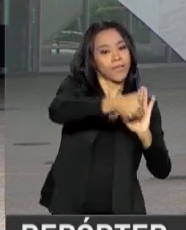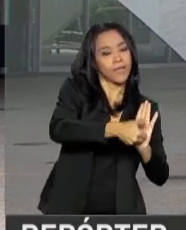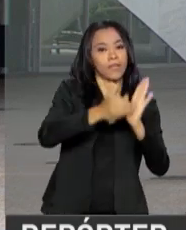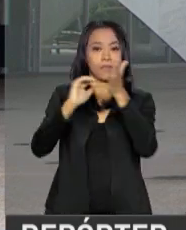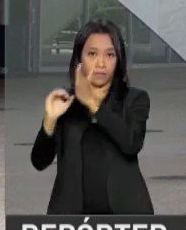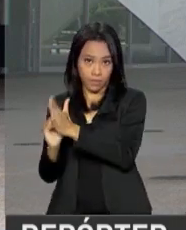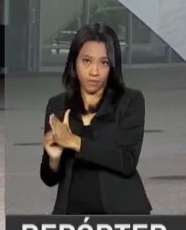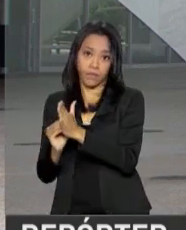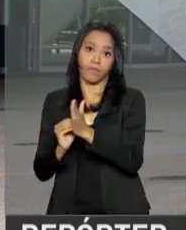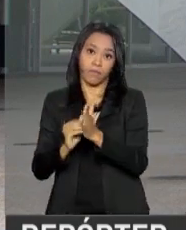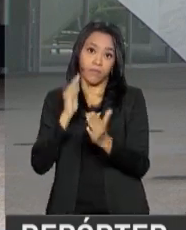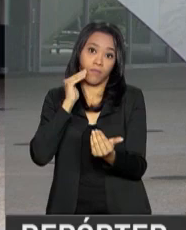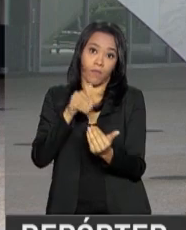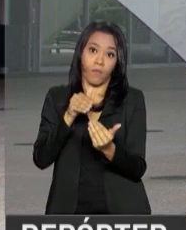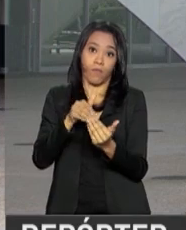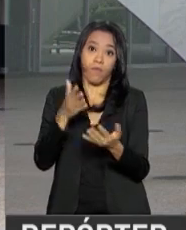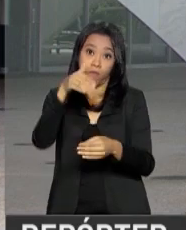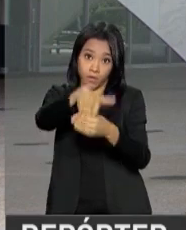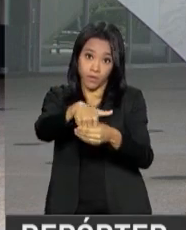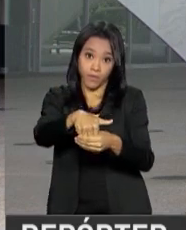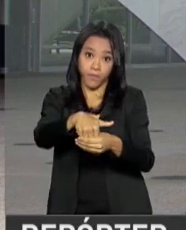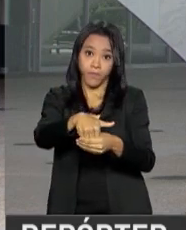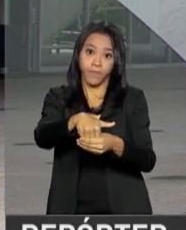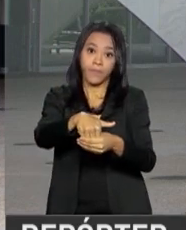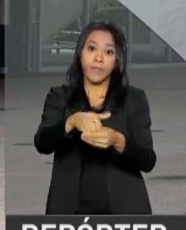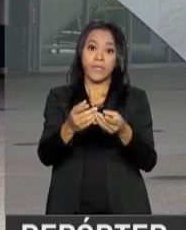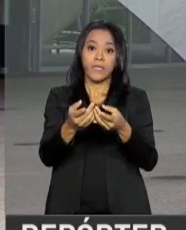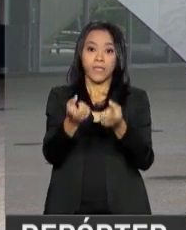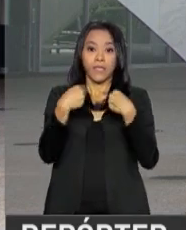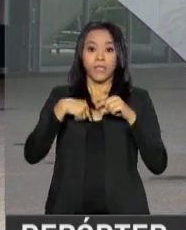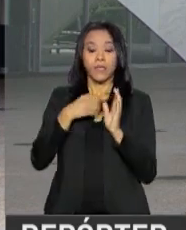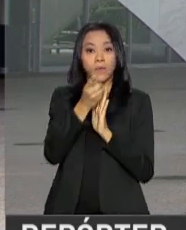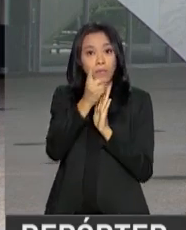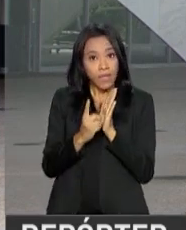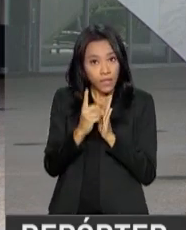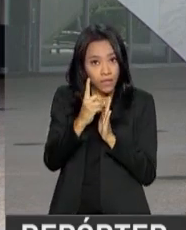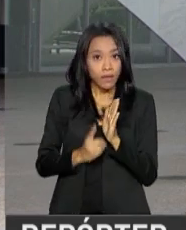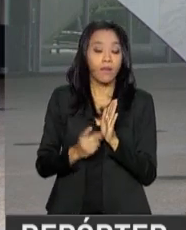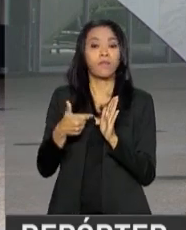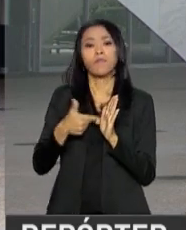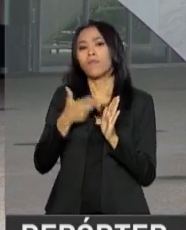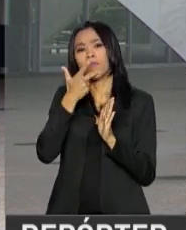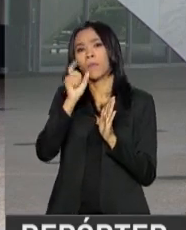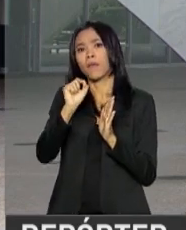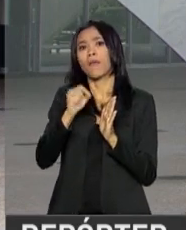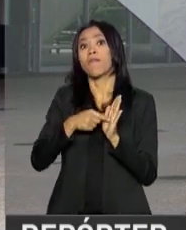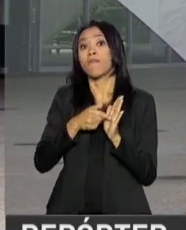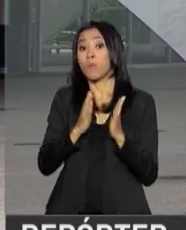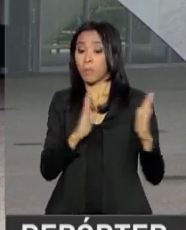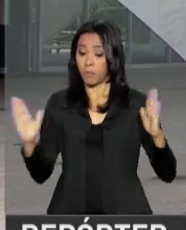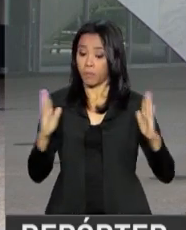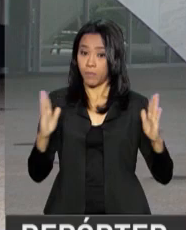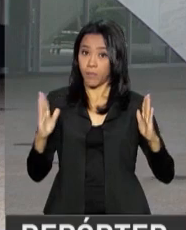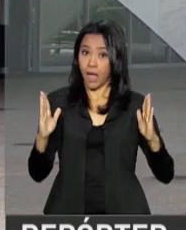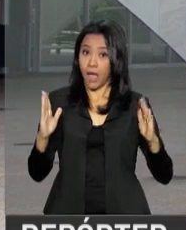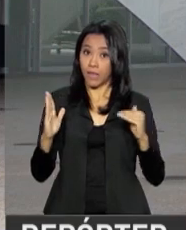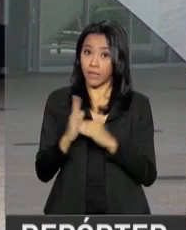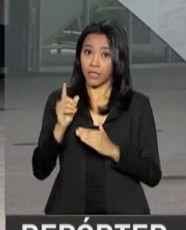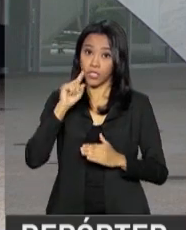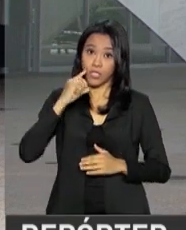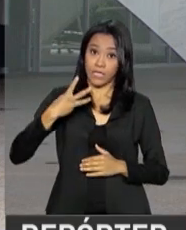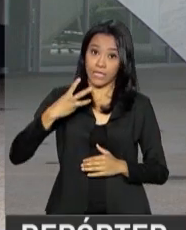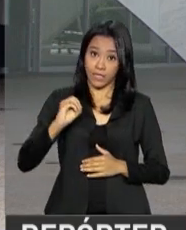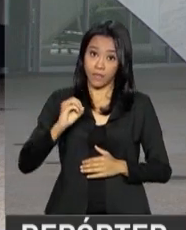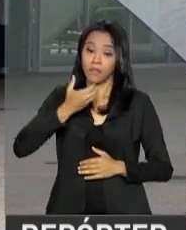no Senado. O decreto estabelece que a intervenção vai durar até o dia 31 de